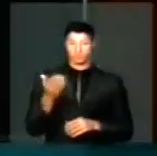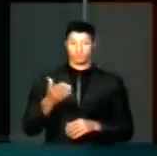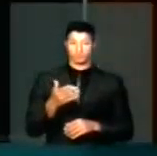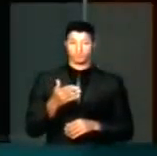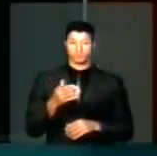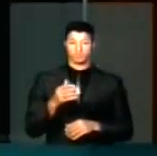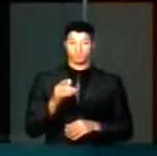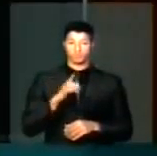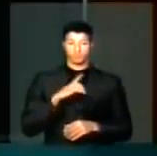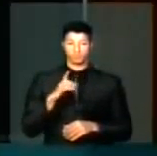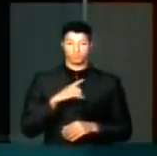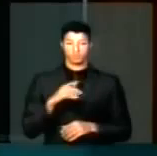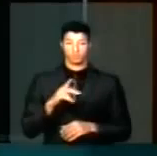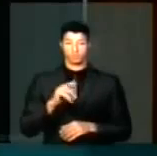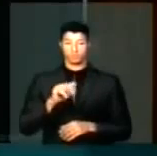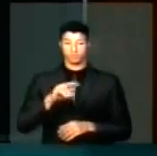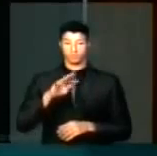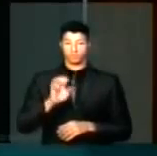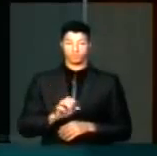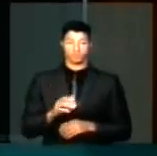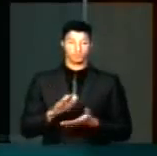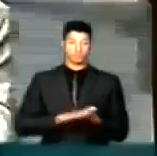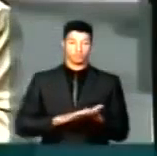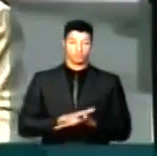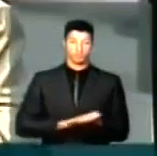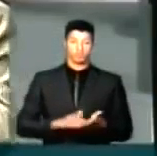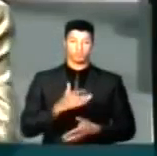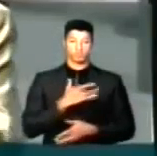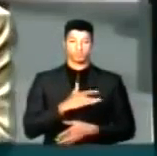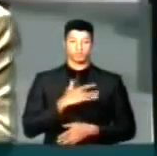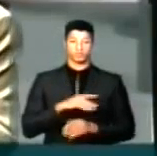Excelência não ter tido uma parte sequer